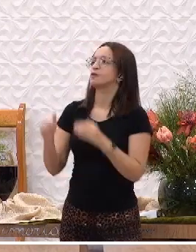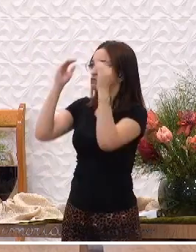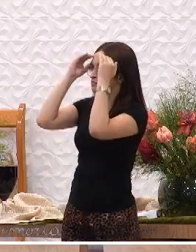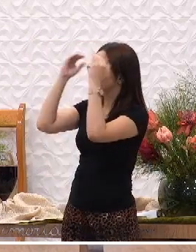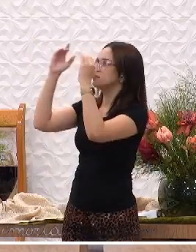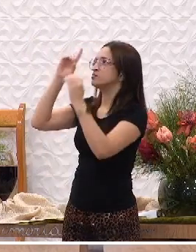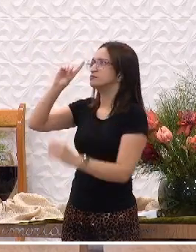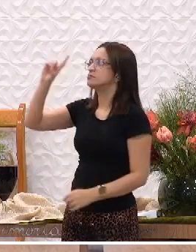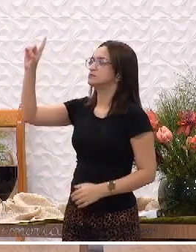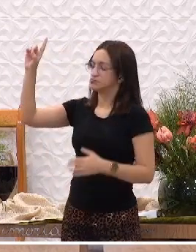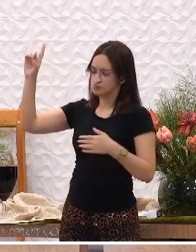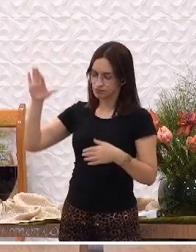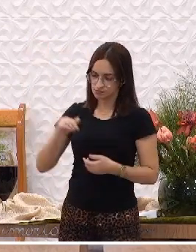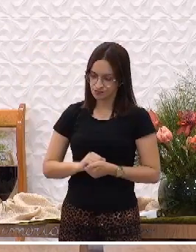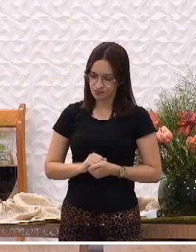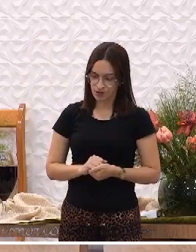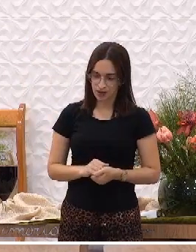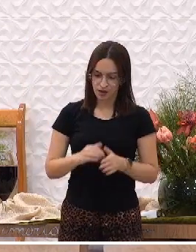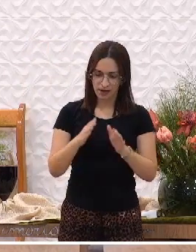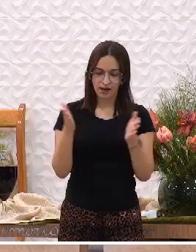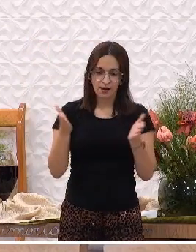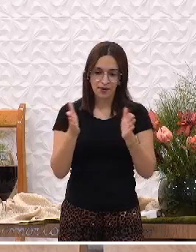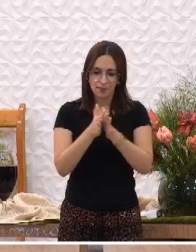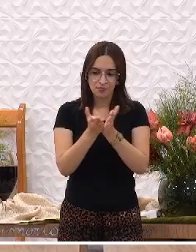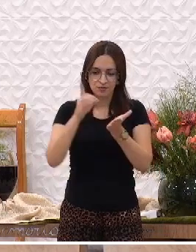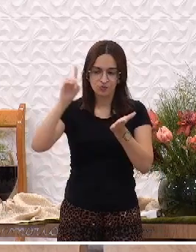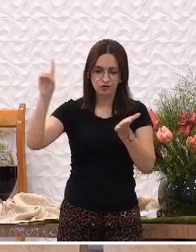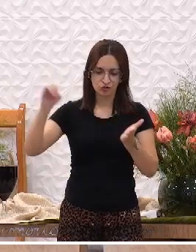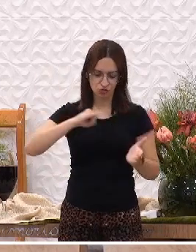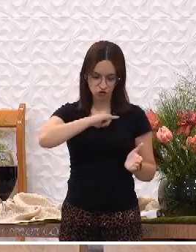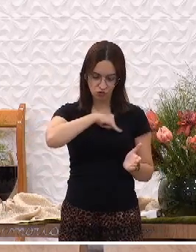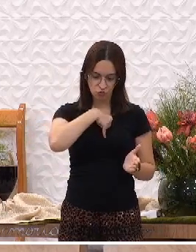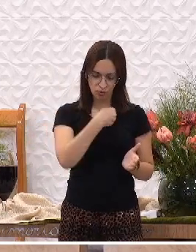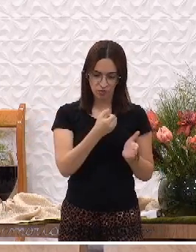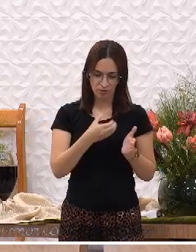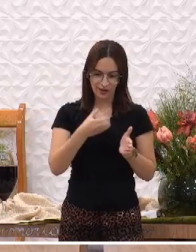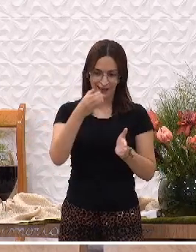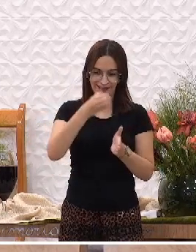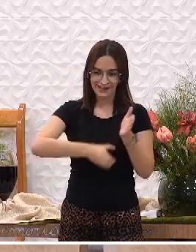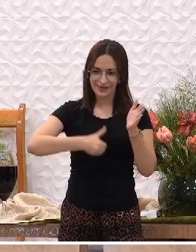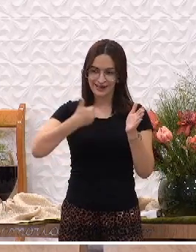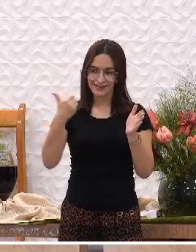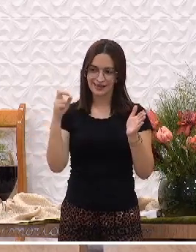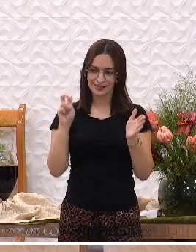15, que nos mostra como é impossível existir igreja sem Cristo.